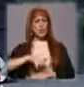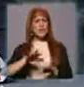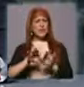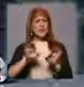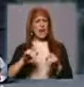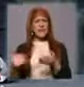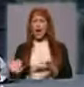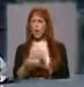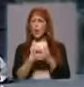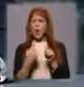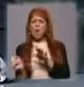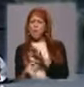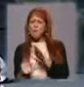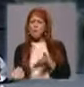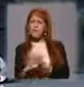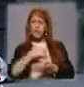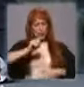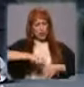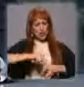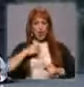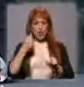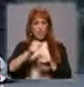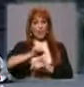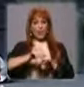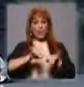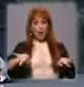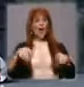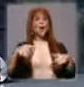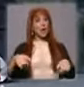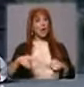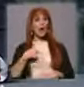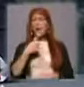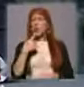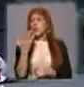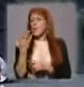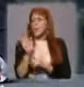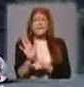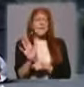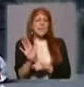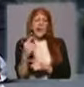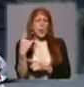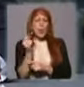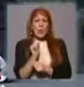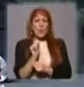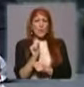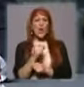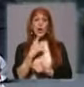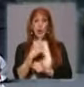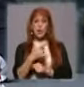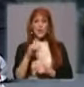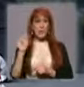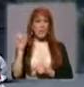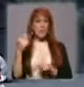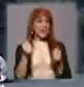de recolha de fundos para que nós possamos fazer o combate ao cancro, que é, eu direi, exemplar e única. Eu posso dizer que, apesar